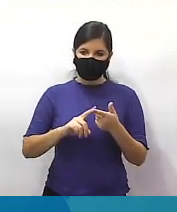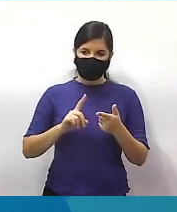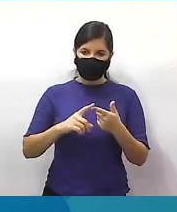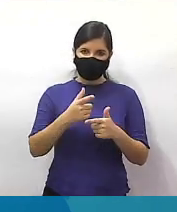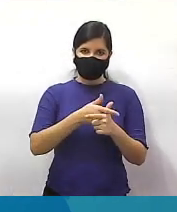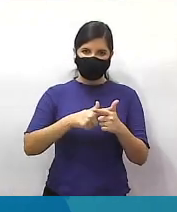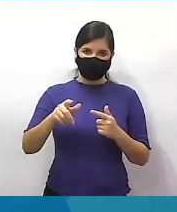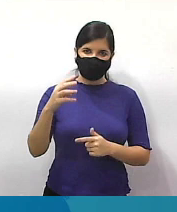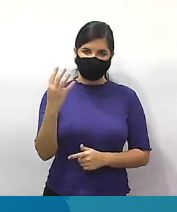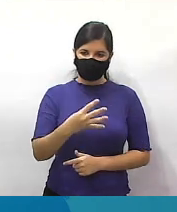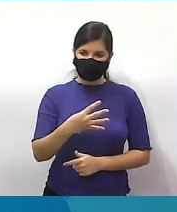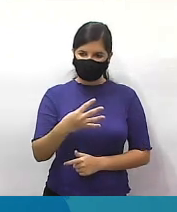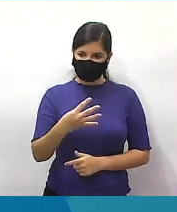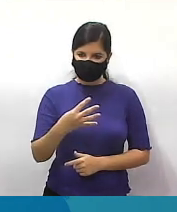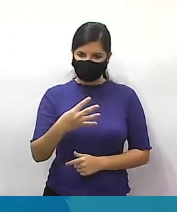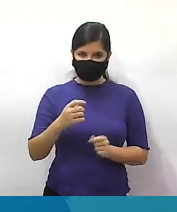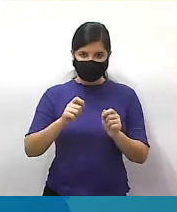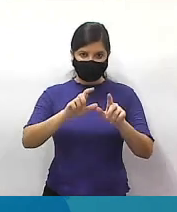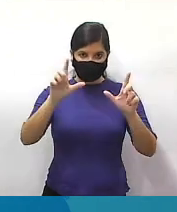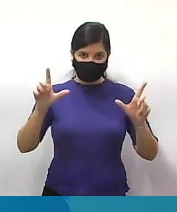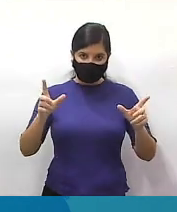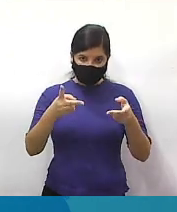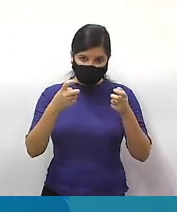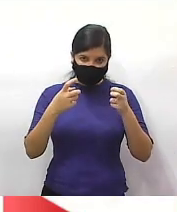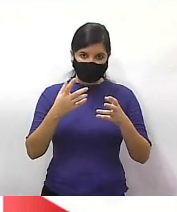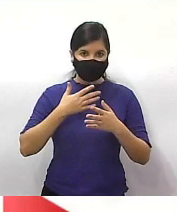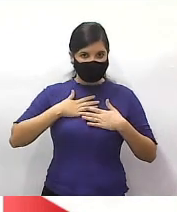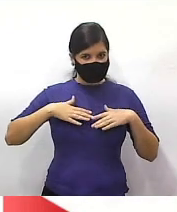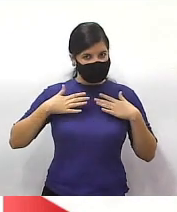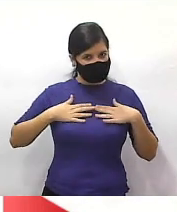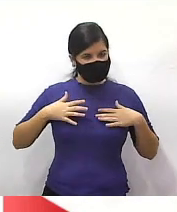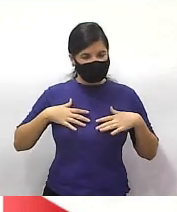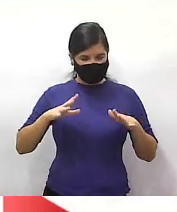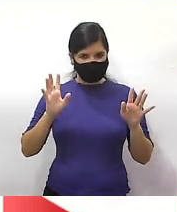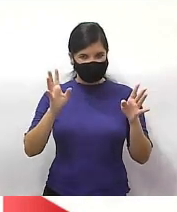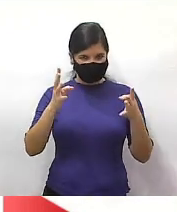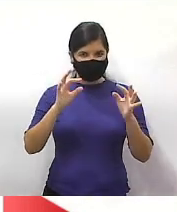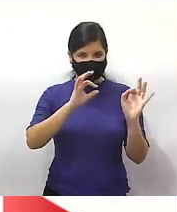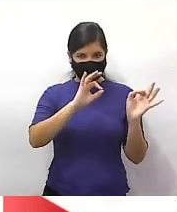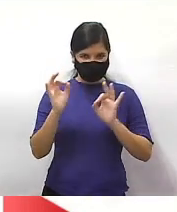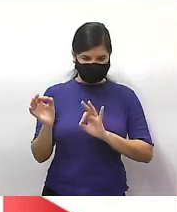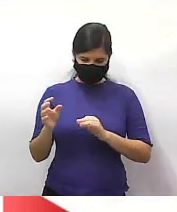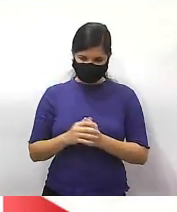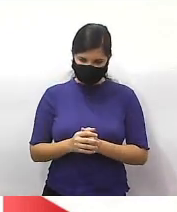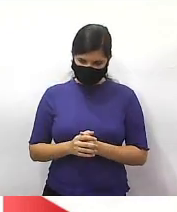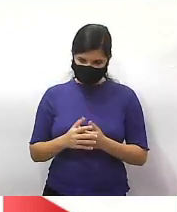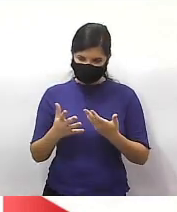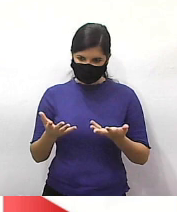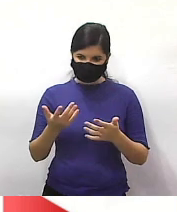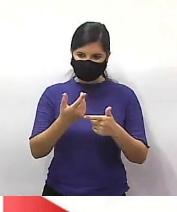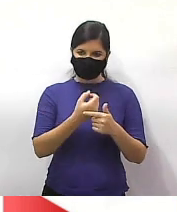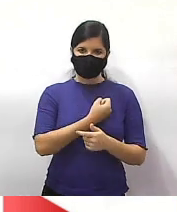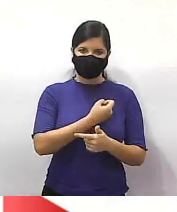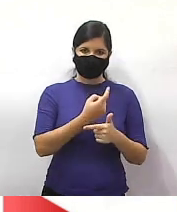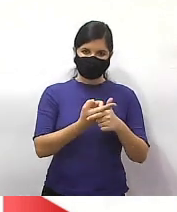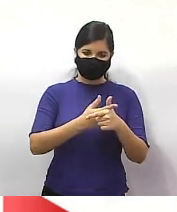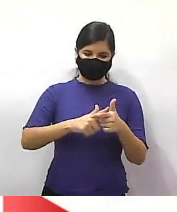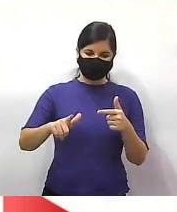por 4. Olha no slide com calma aí, presta bastante atenção. Com 4, o último, né, o número divisível por